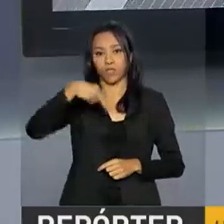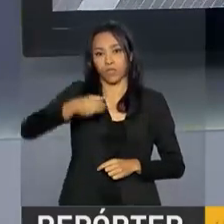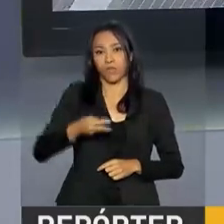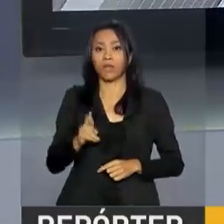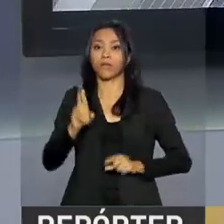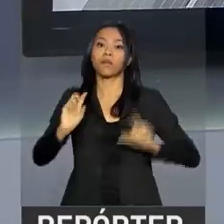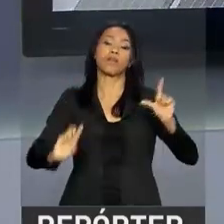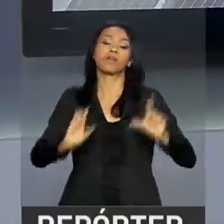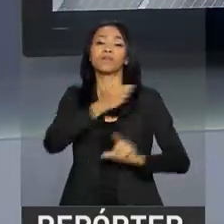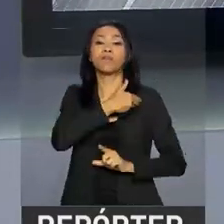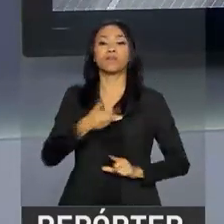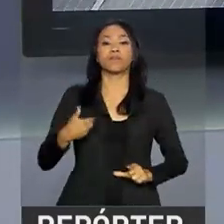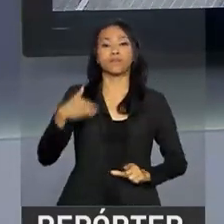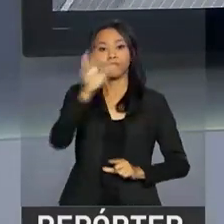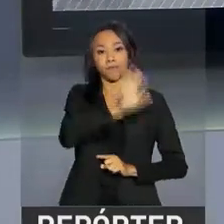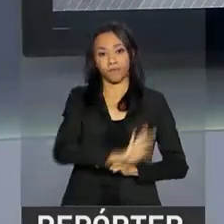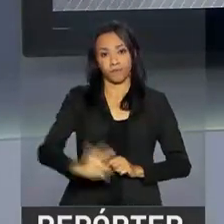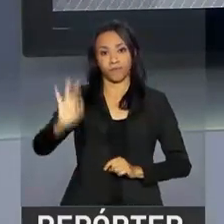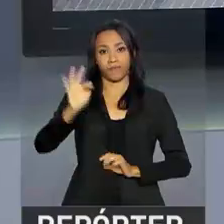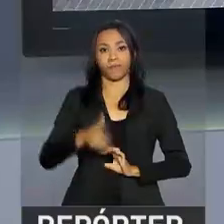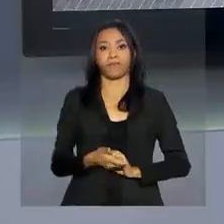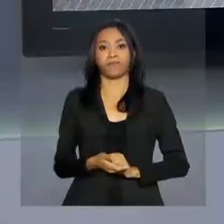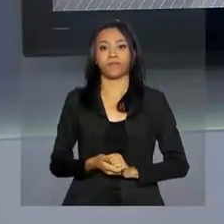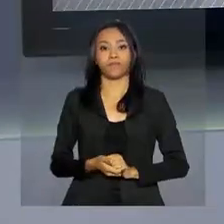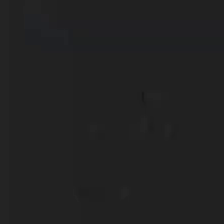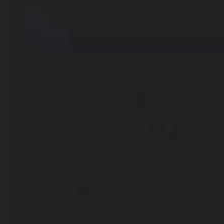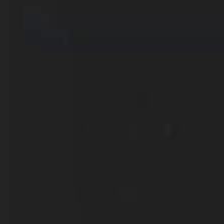com a gente na nbr a tv do governo federal